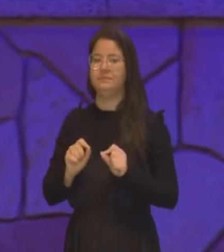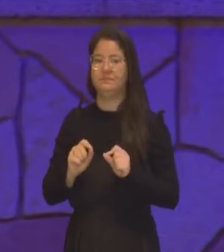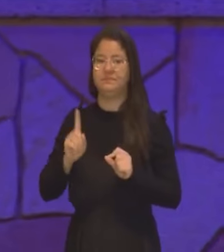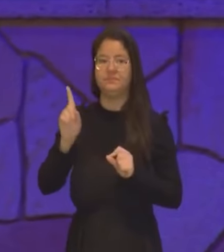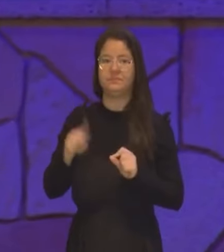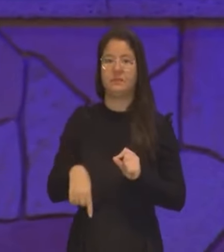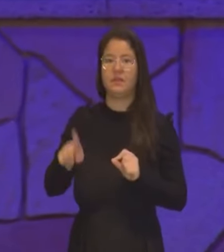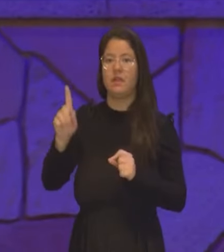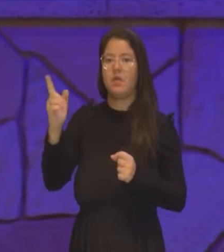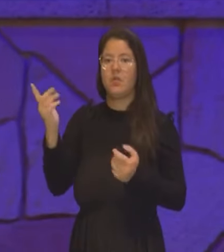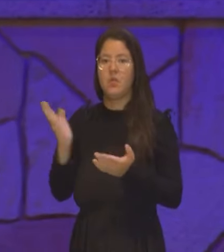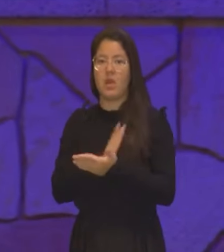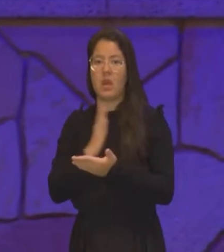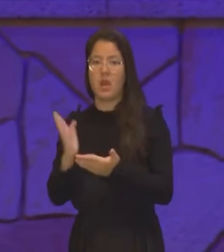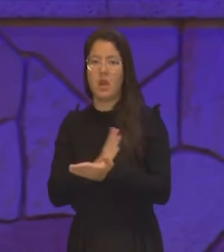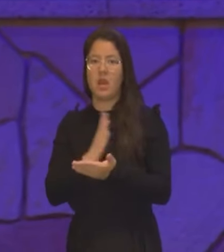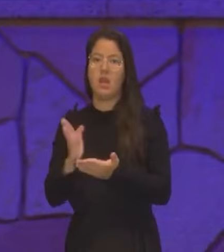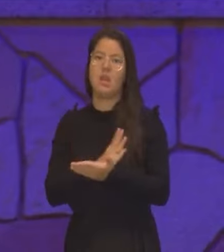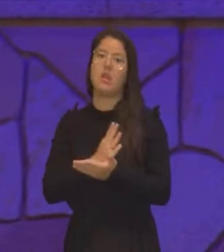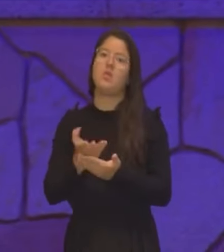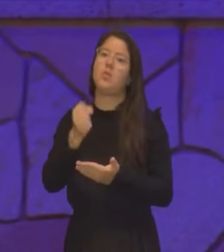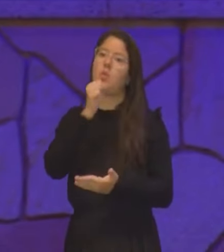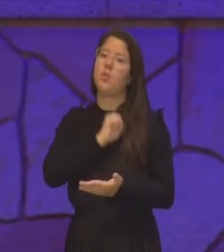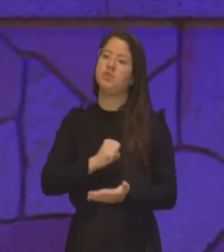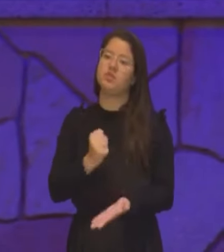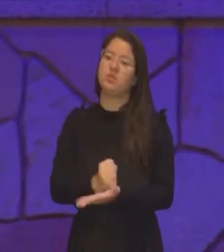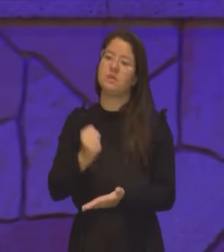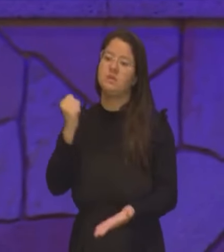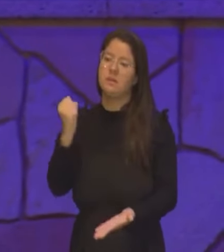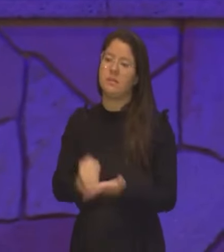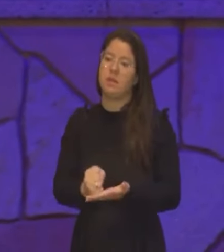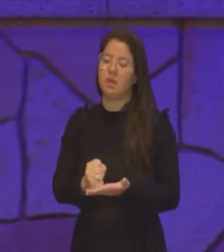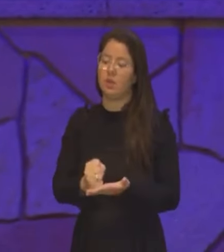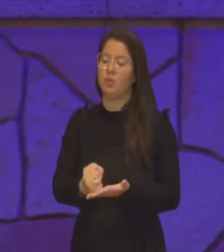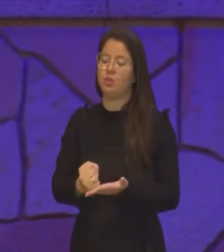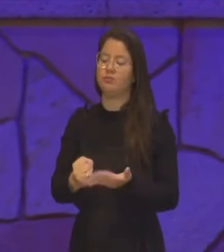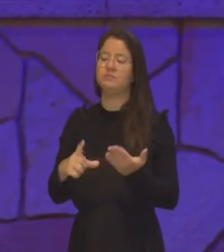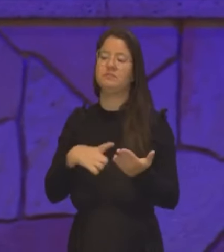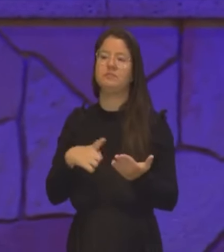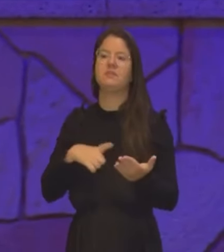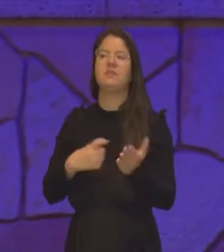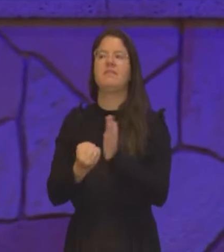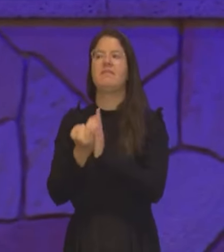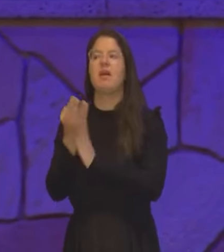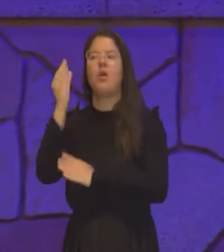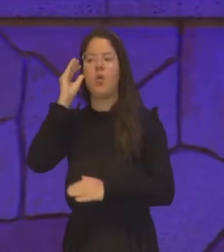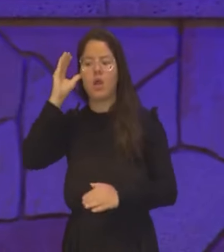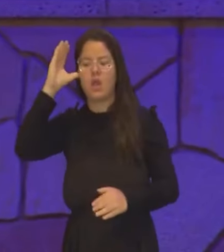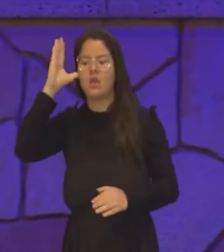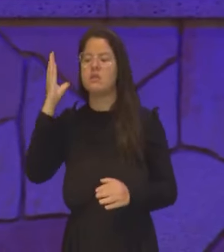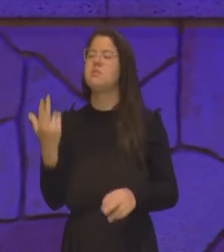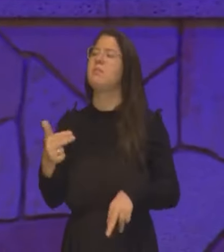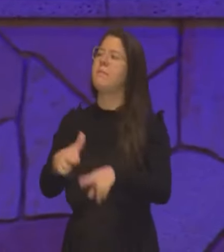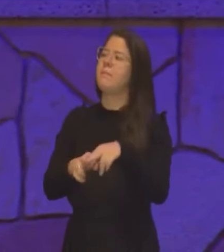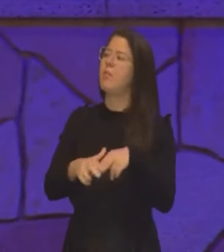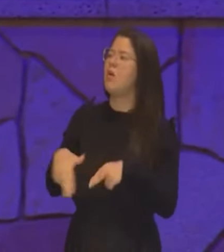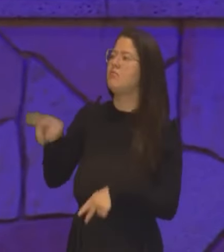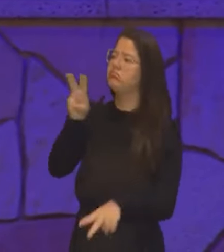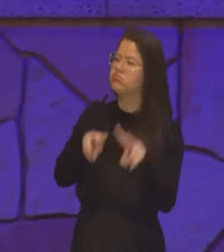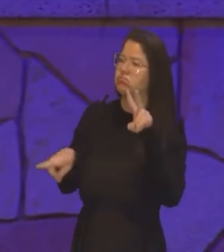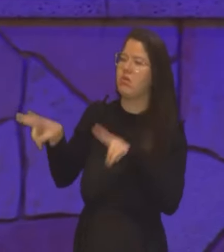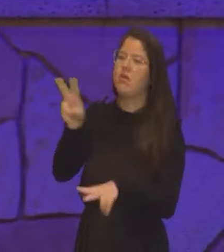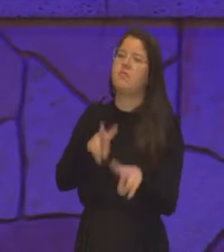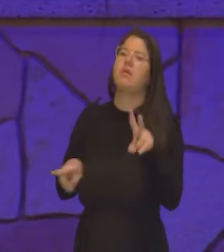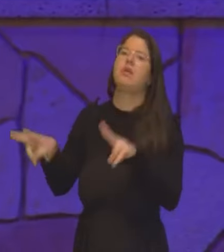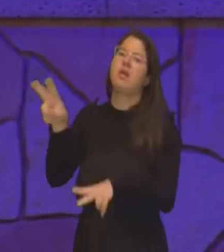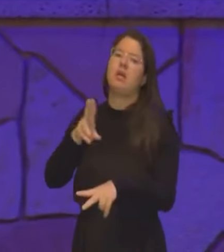é um dos livros do Antigo Testamento que tem muita riqueza devido às suas visões que ele recebeu